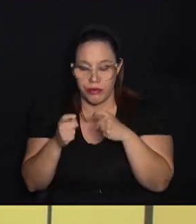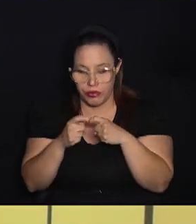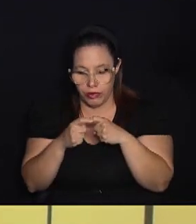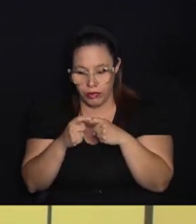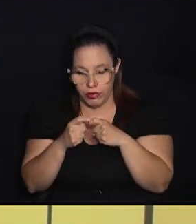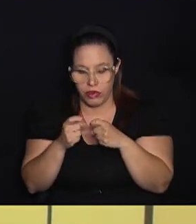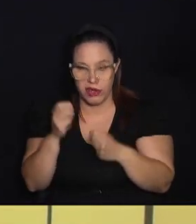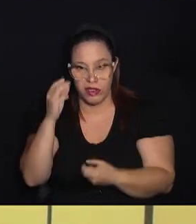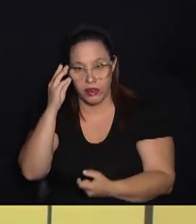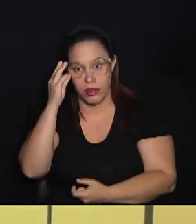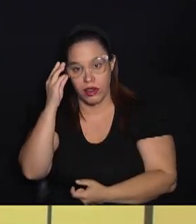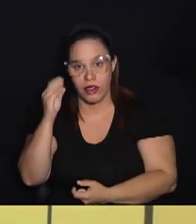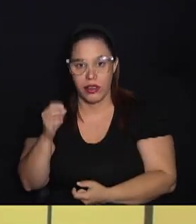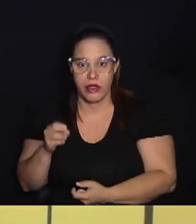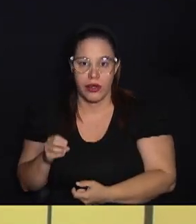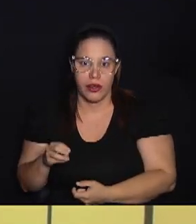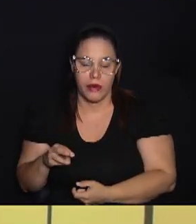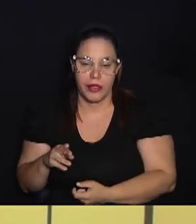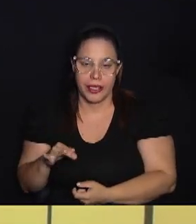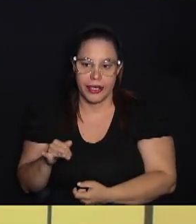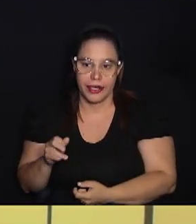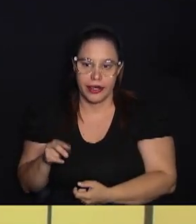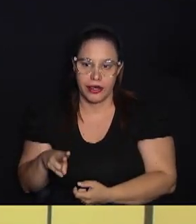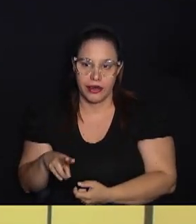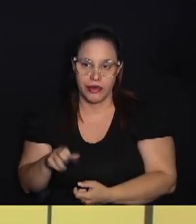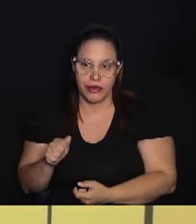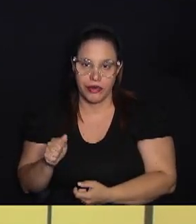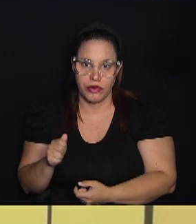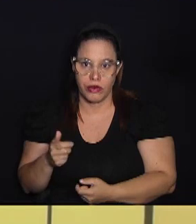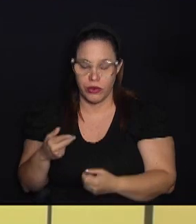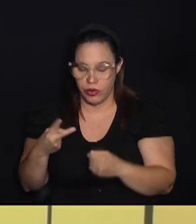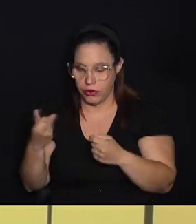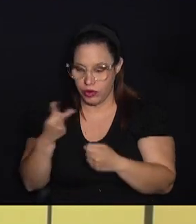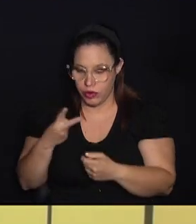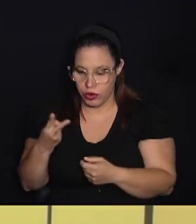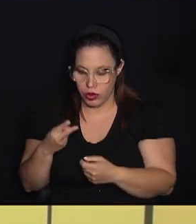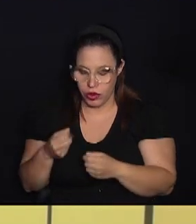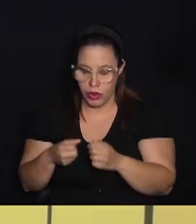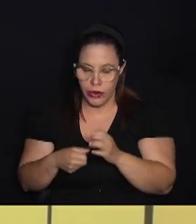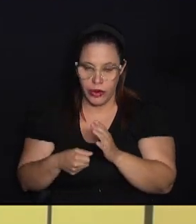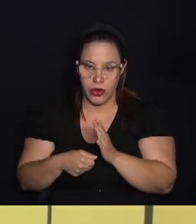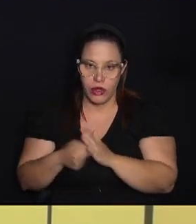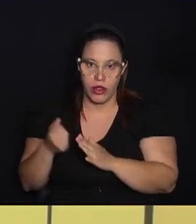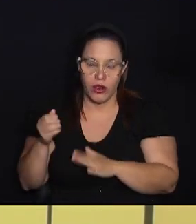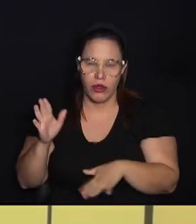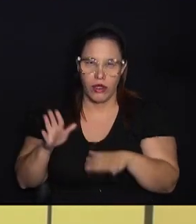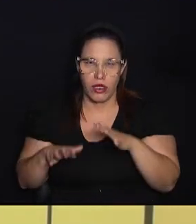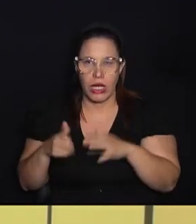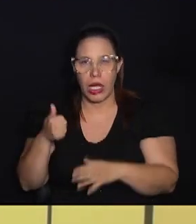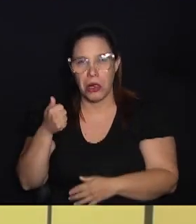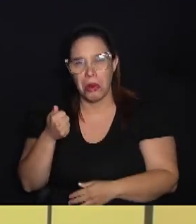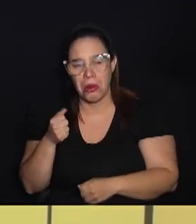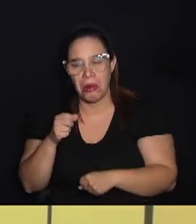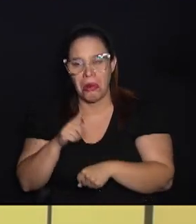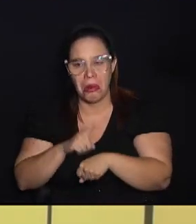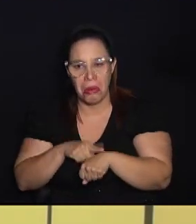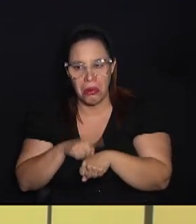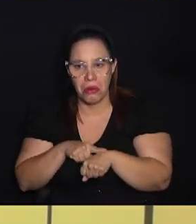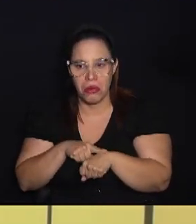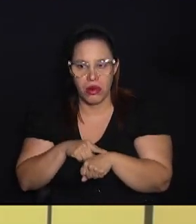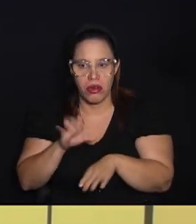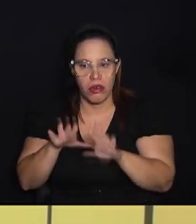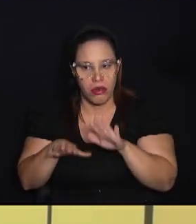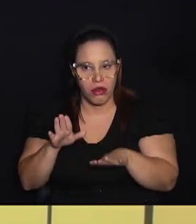Medicina né a gente encontra duas vezes por semana o paciente por uma hora então a gente tem uma